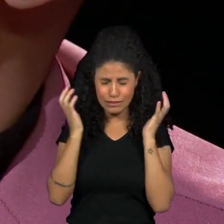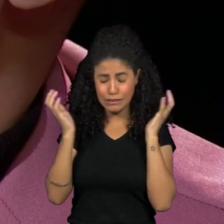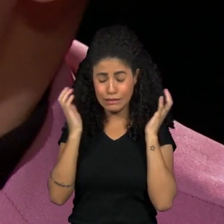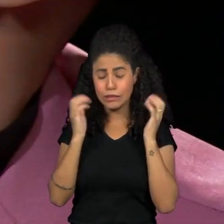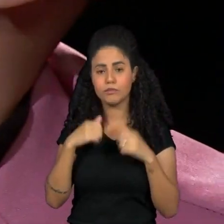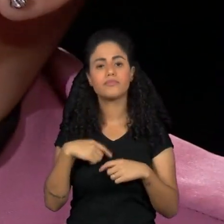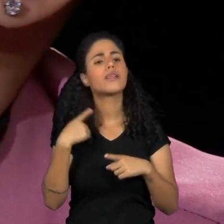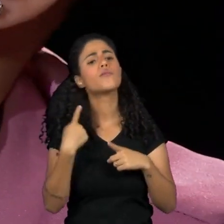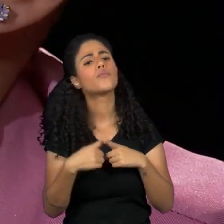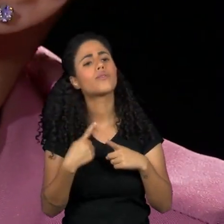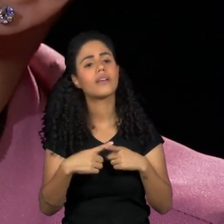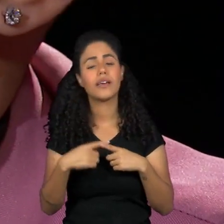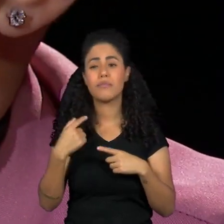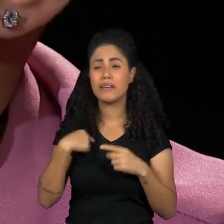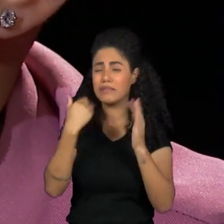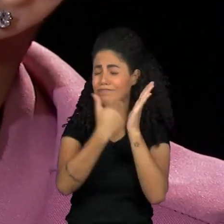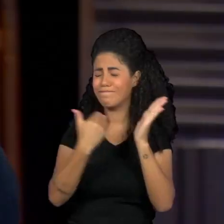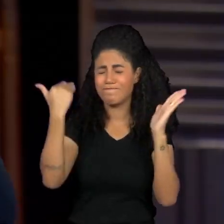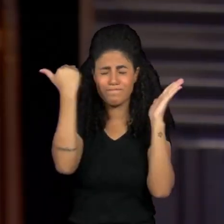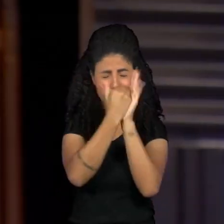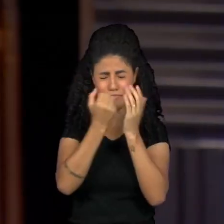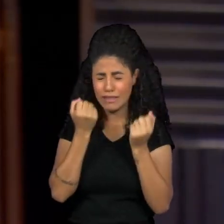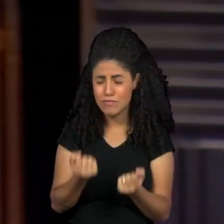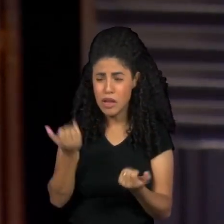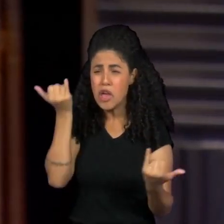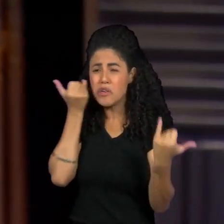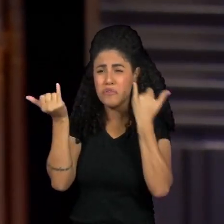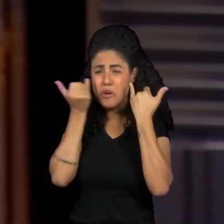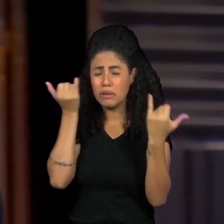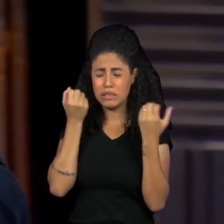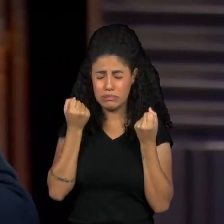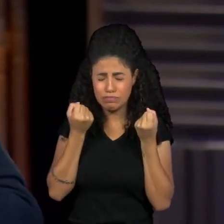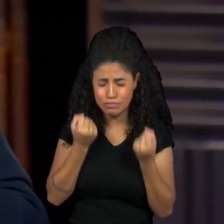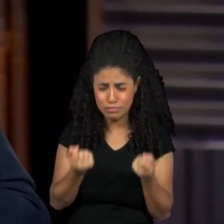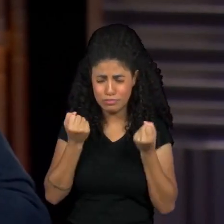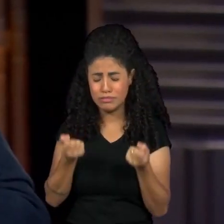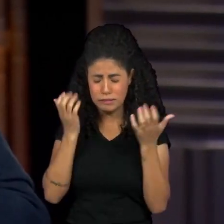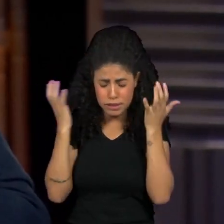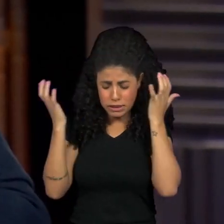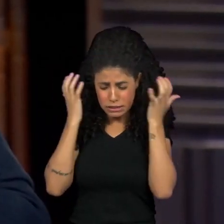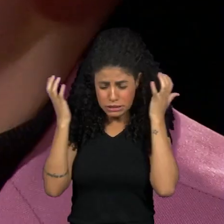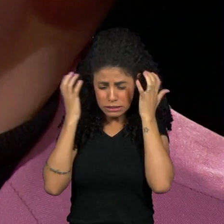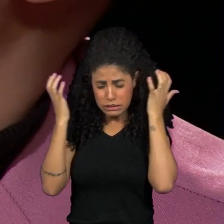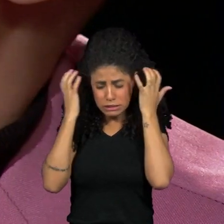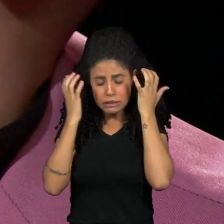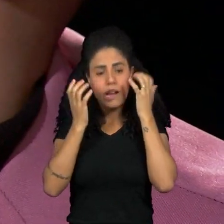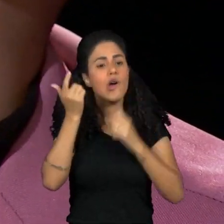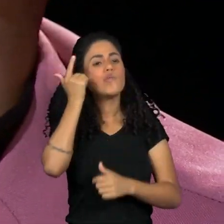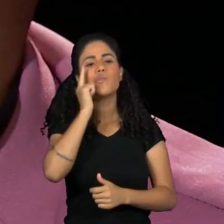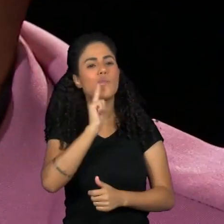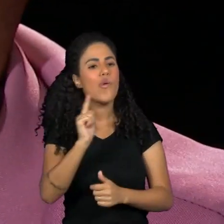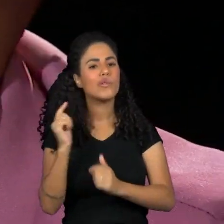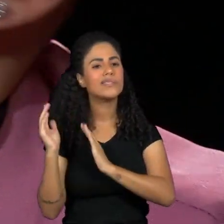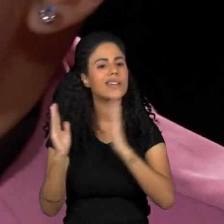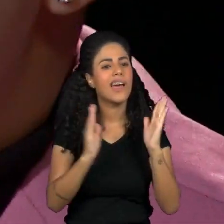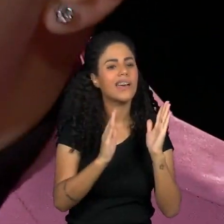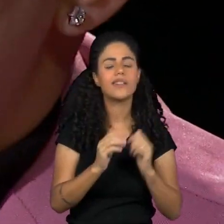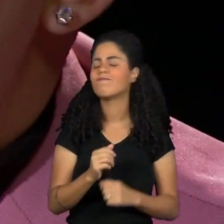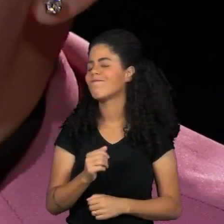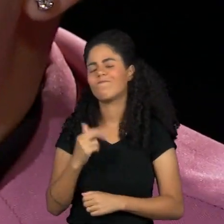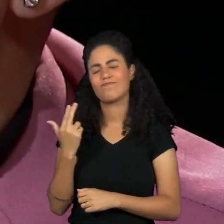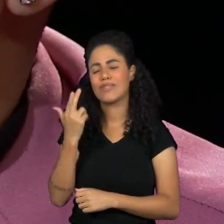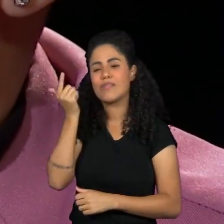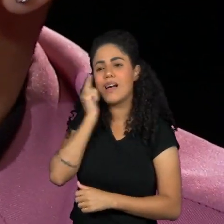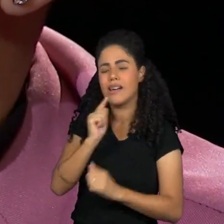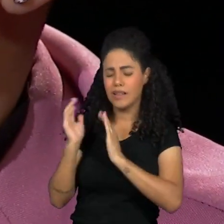quê? Porque a gente se sobrecarrega muito. De informações que às vezes nem precisavam estar sendo processadas. Assim, eu estou de boa, mas um autista